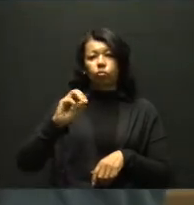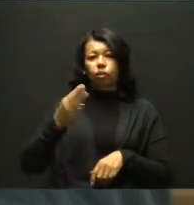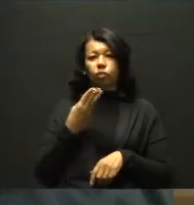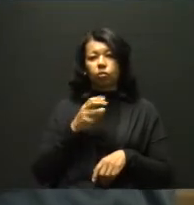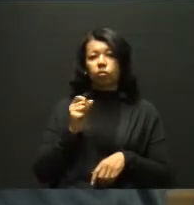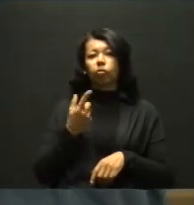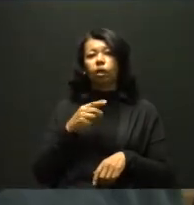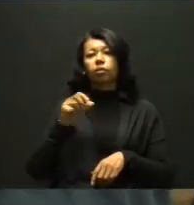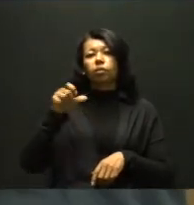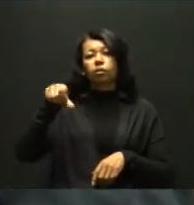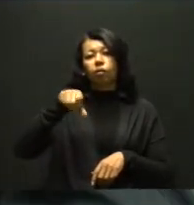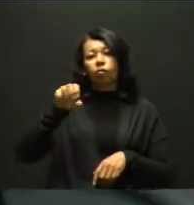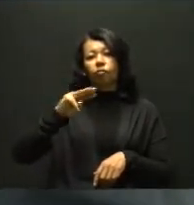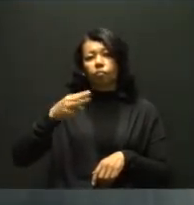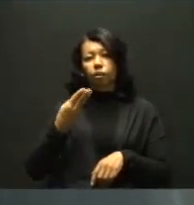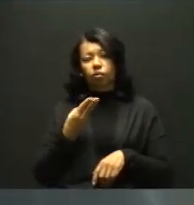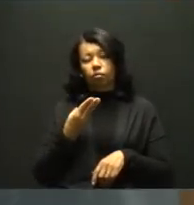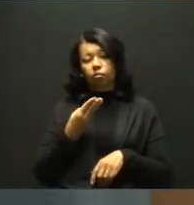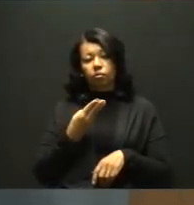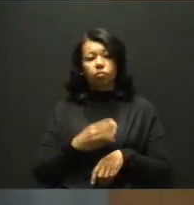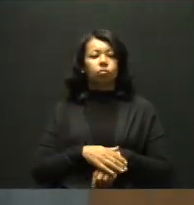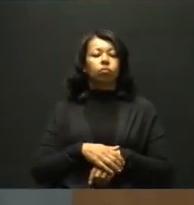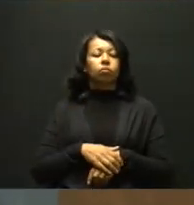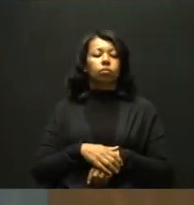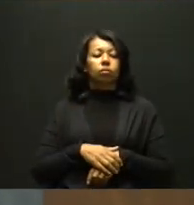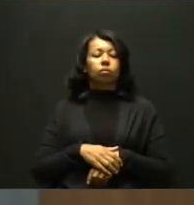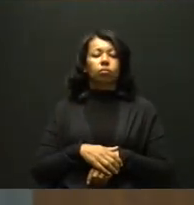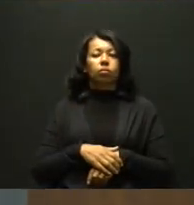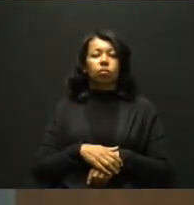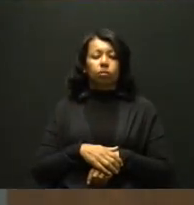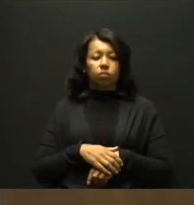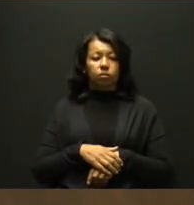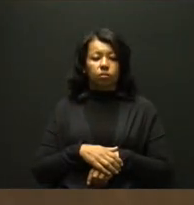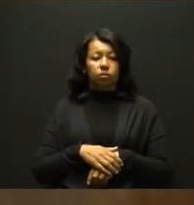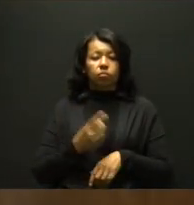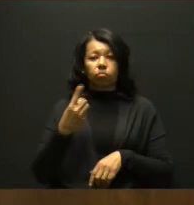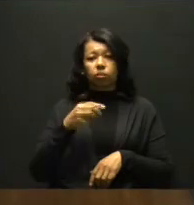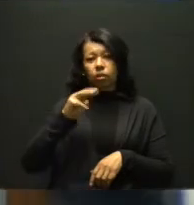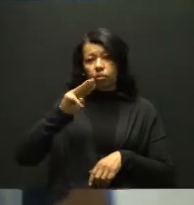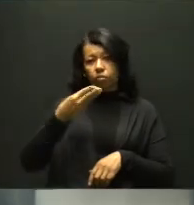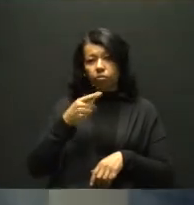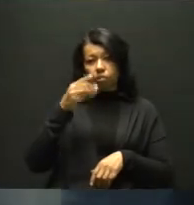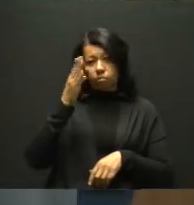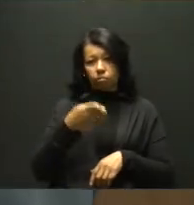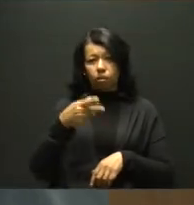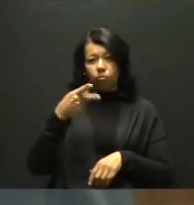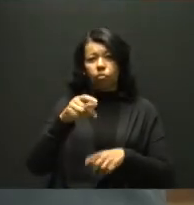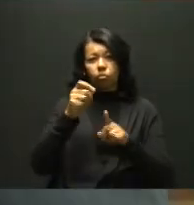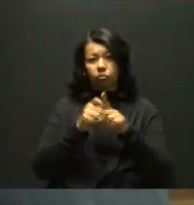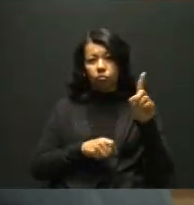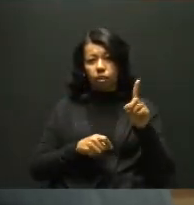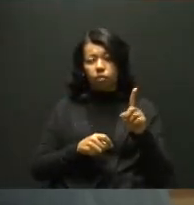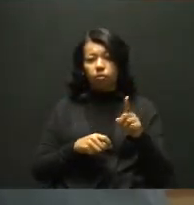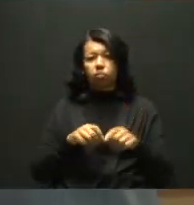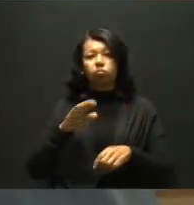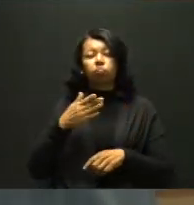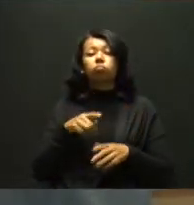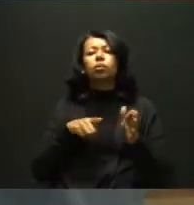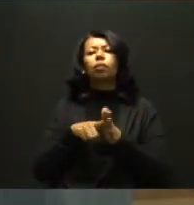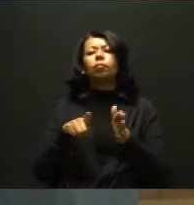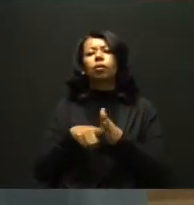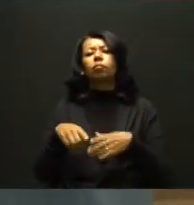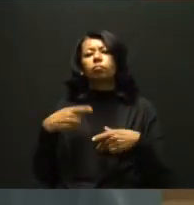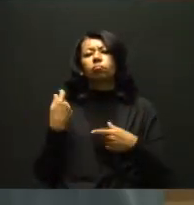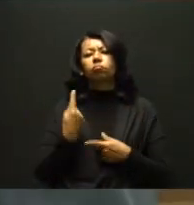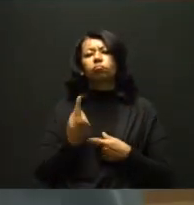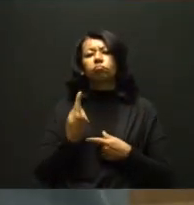nove milhões e oito milhões e meio aí que dá um milhão e meio por mês durante seis meses o qual é a minha indagação é